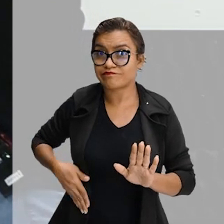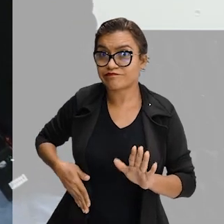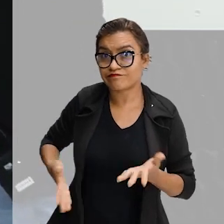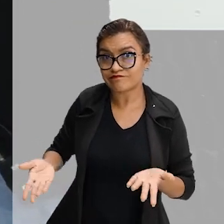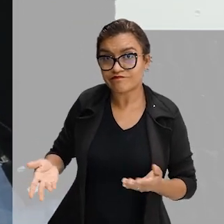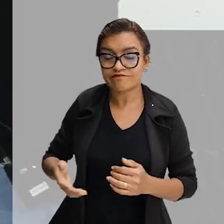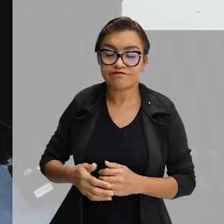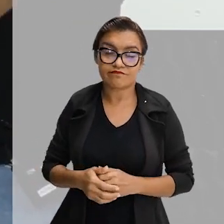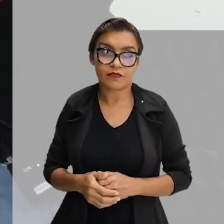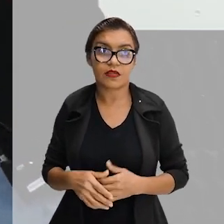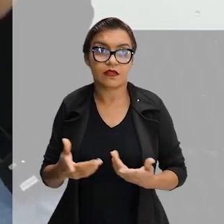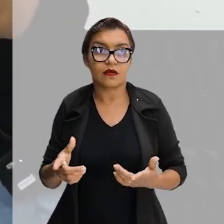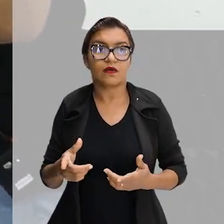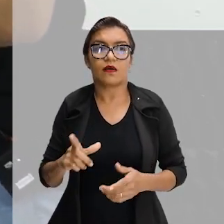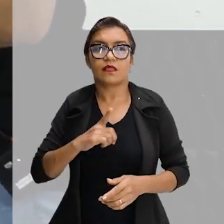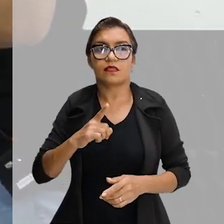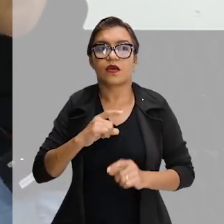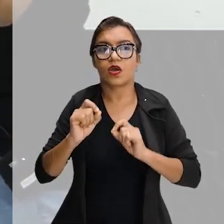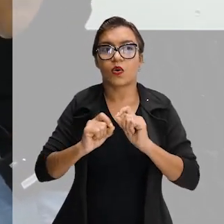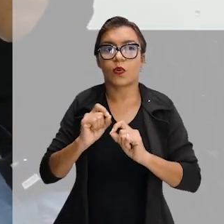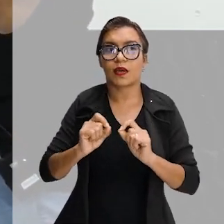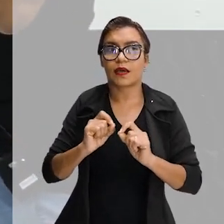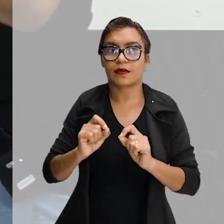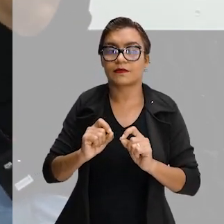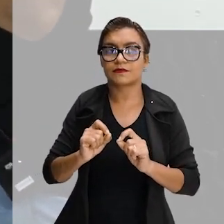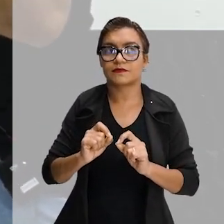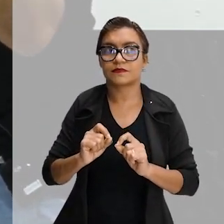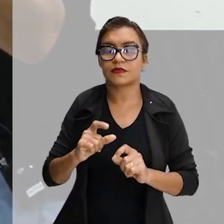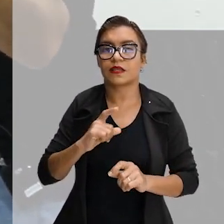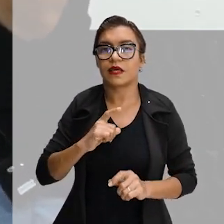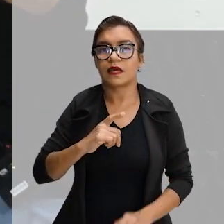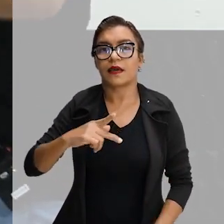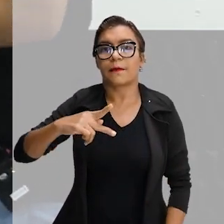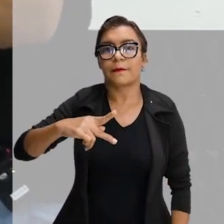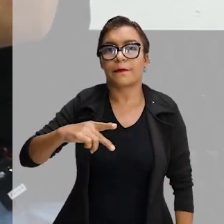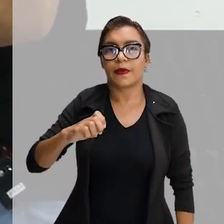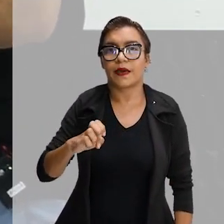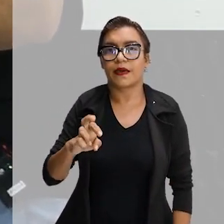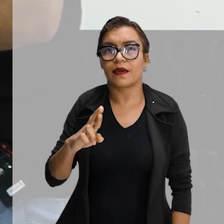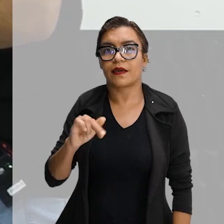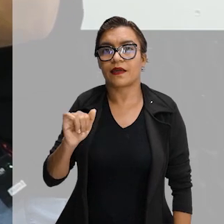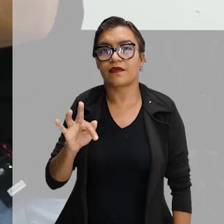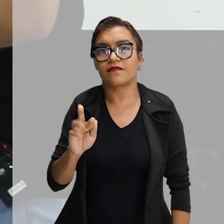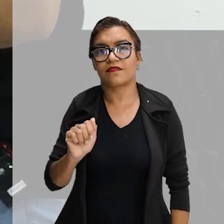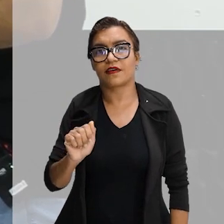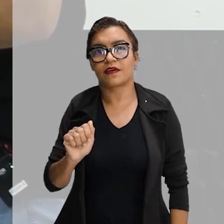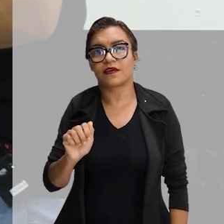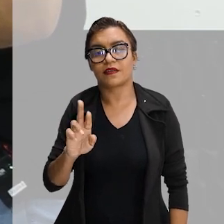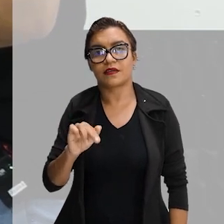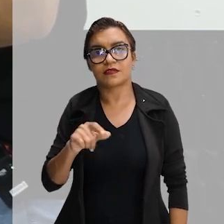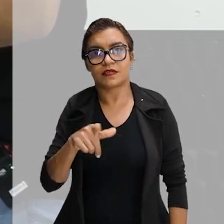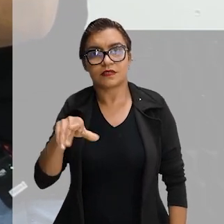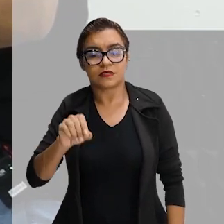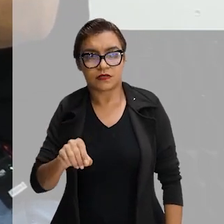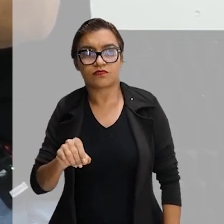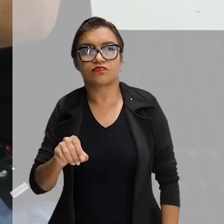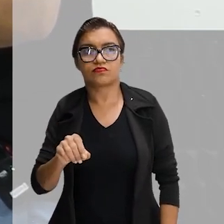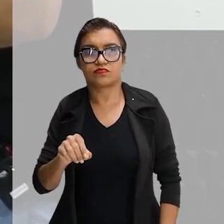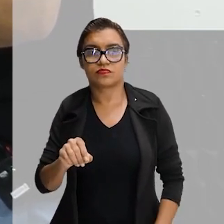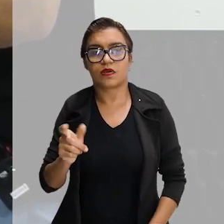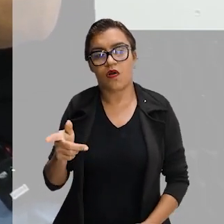dessa migração intensa, eu vou ter, portanto, a periferização da mão de obra, ou simplesmente